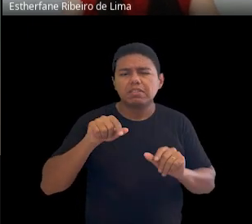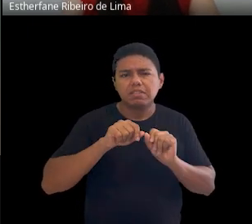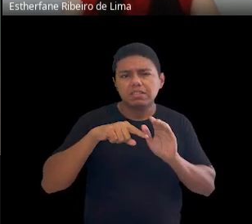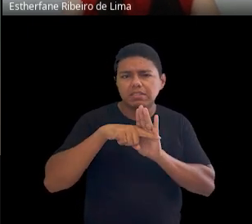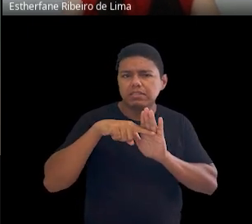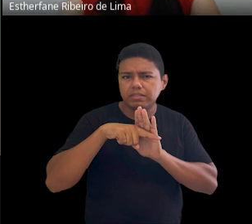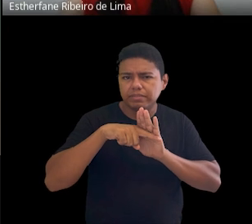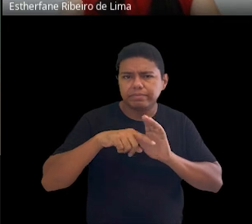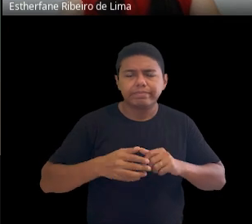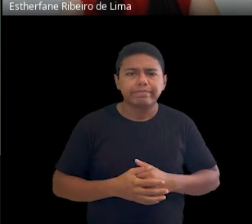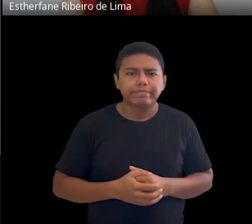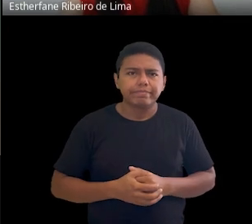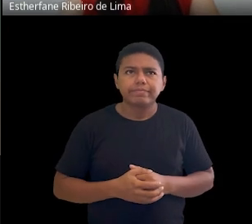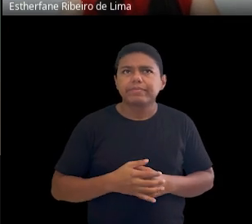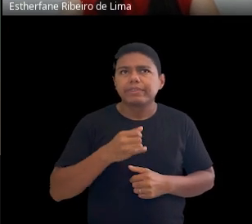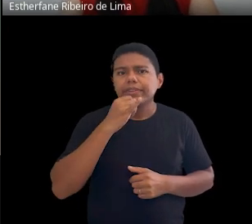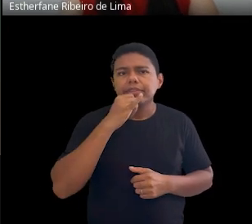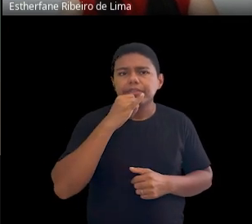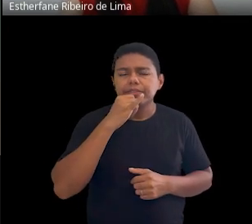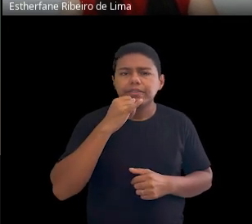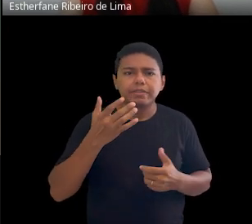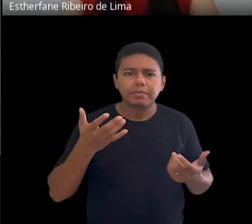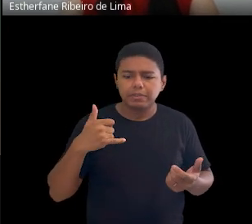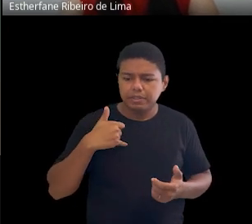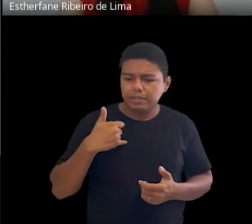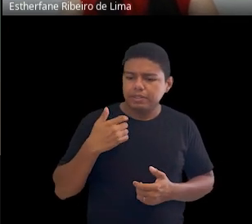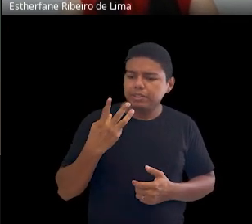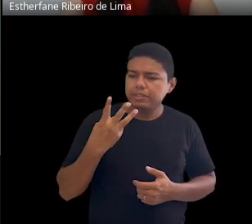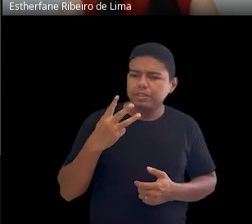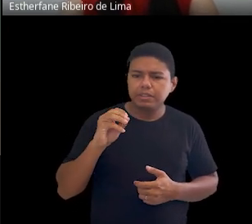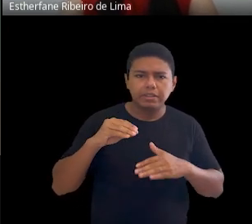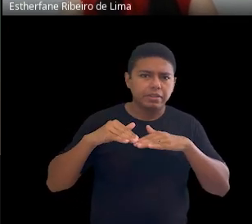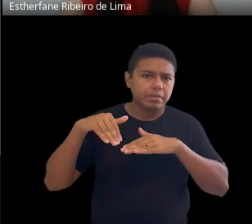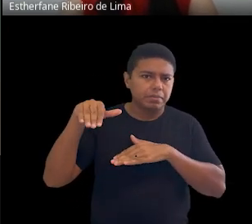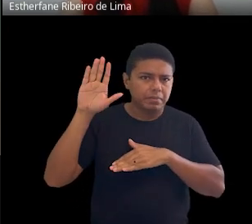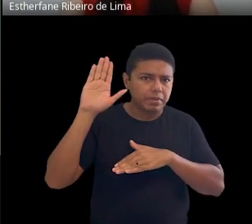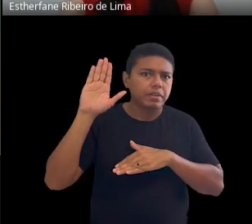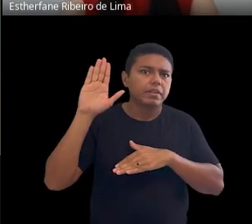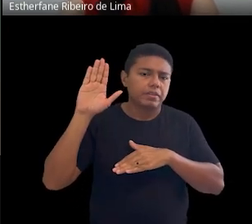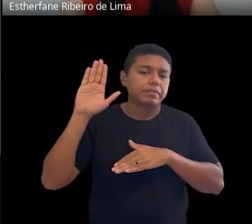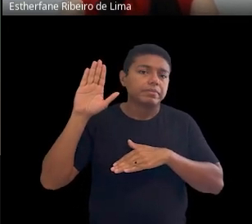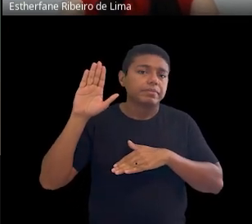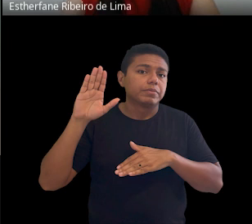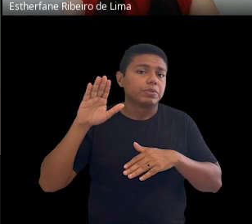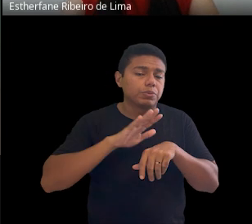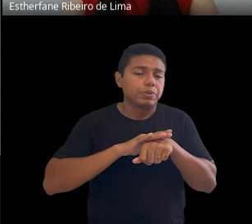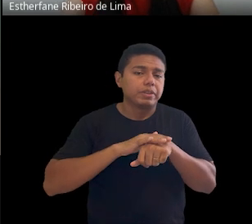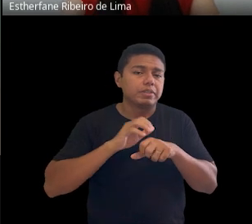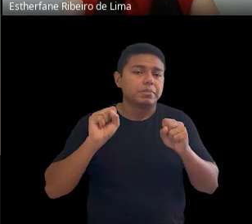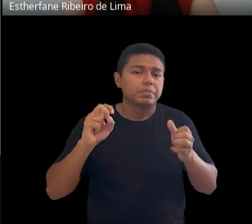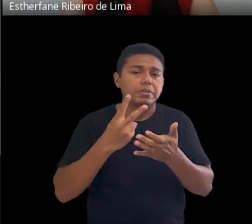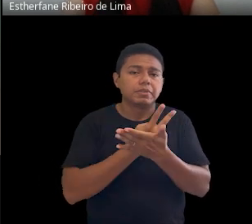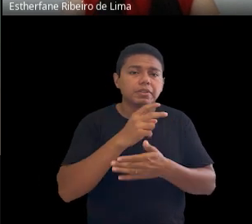realizar. Então, um exame de clamídia, pessoas gestantes com idade maior que 30 anos e aquelas com risco aumentado de clamídia, ou